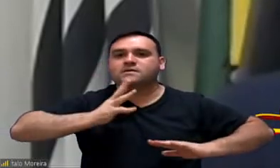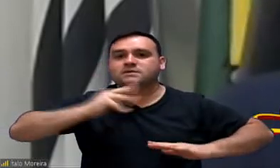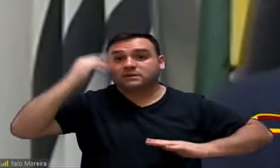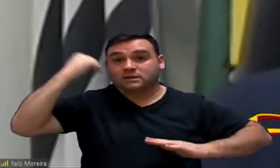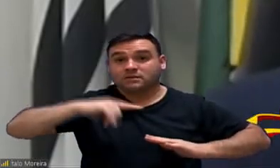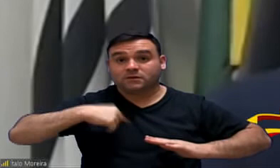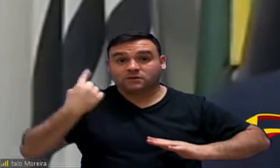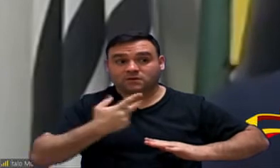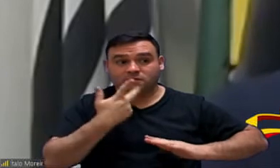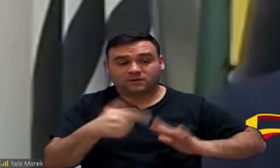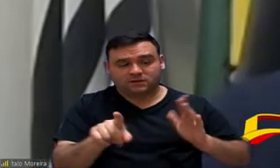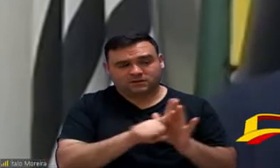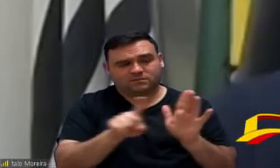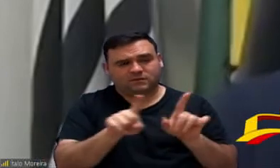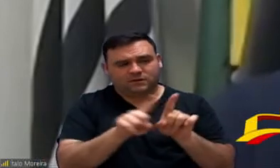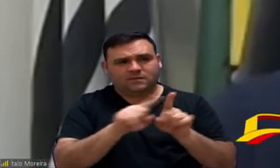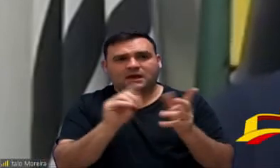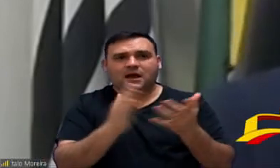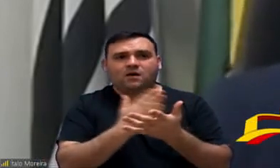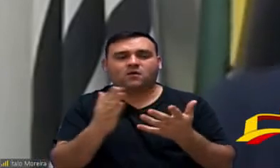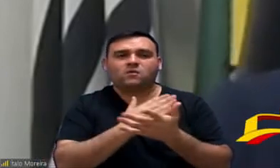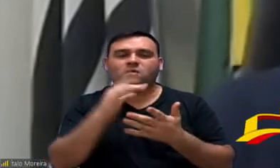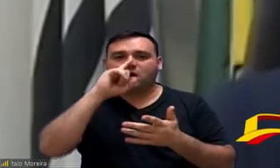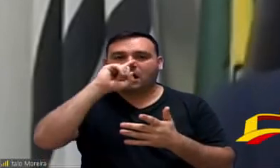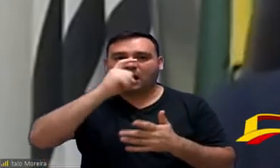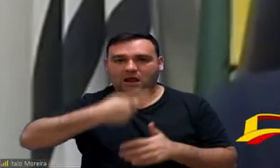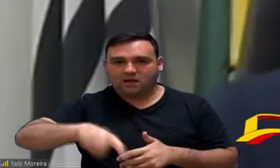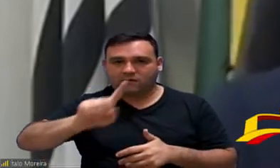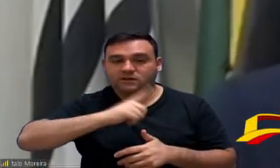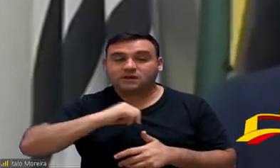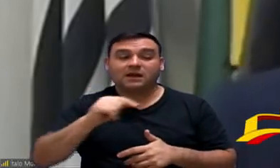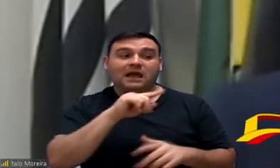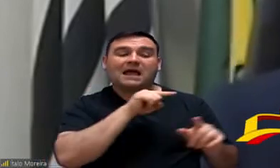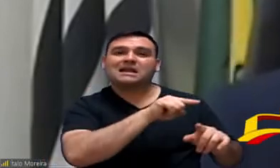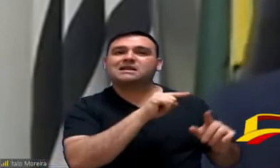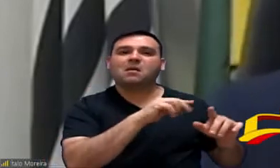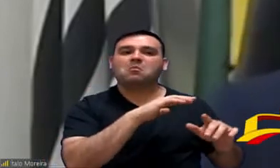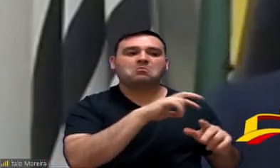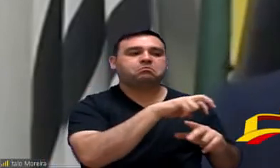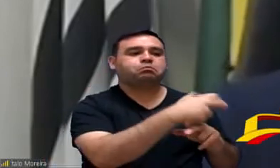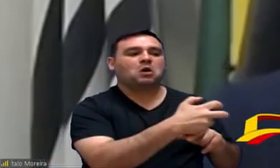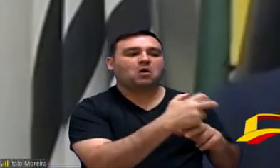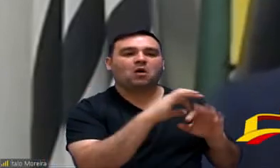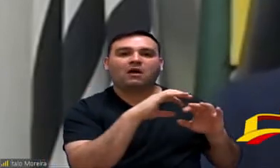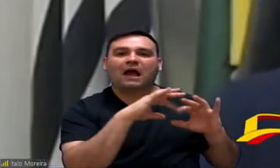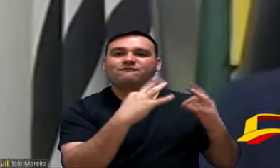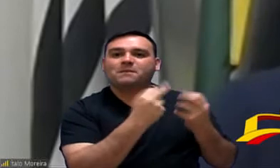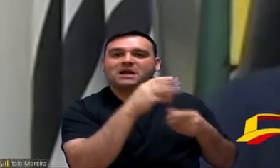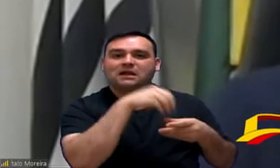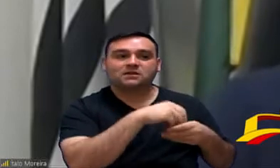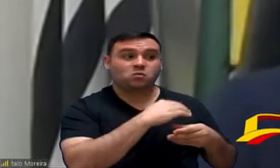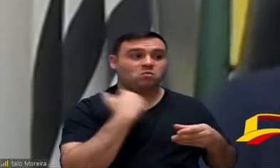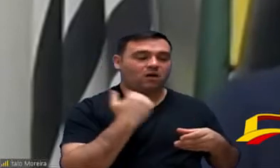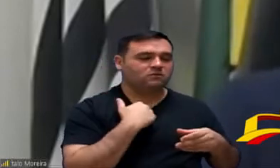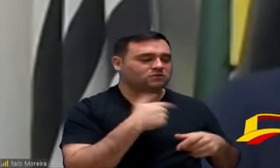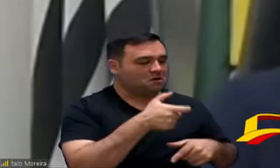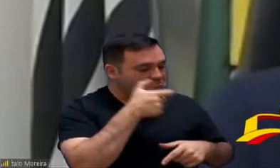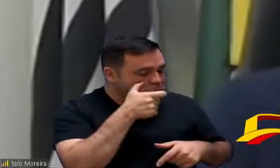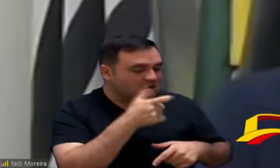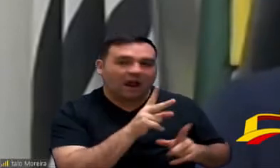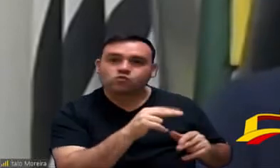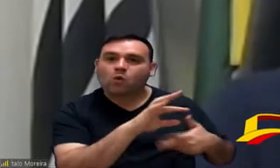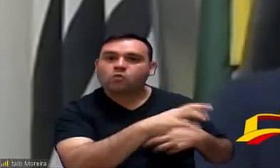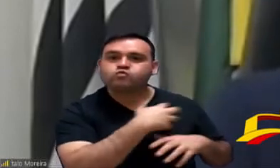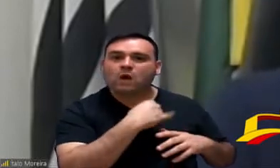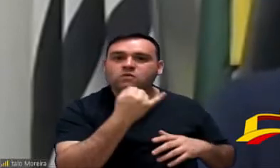pode ver, inclusive, alguns elefantes, quando morrem algum membro da família, ele observa o outro. Por isso, é o papel